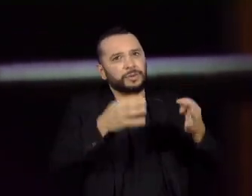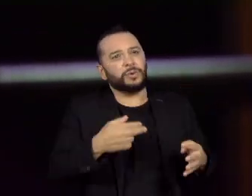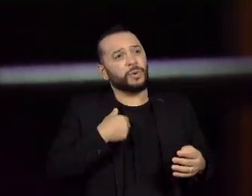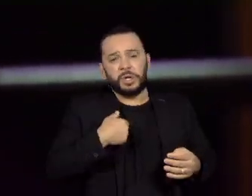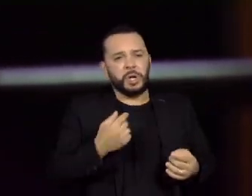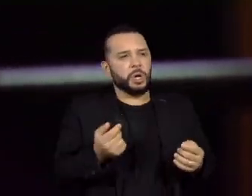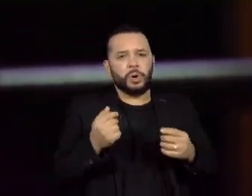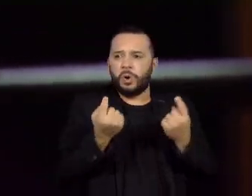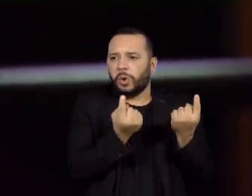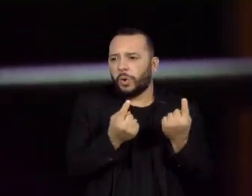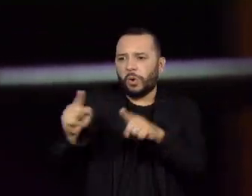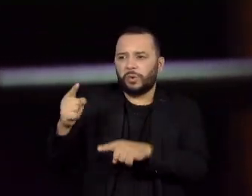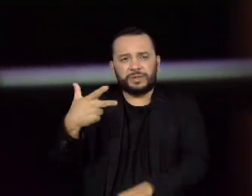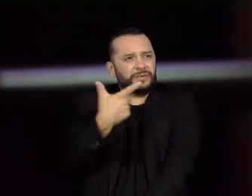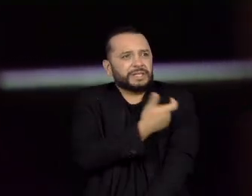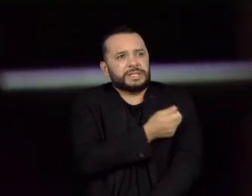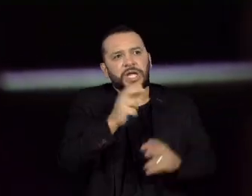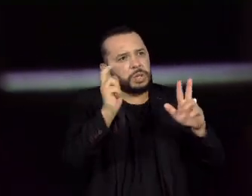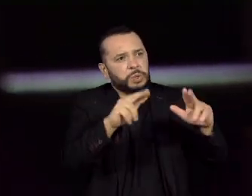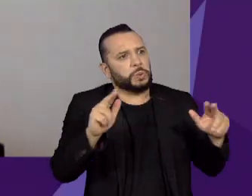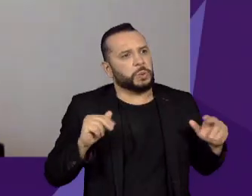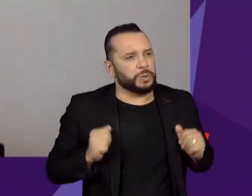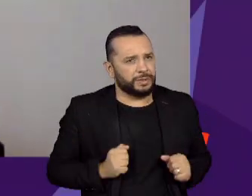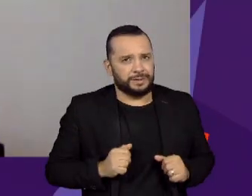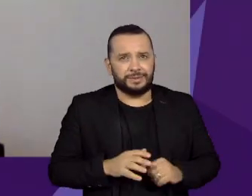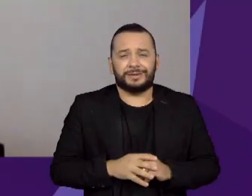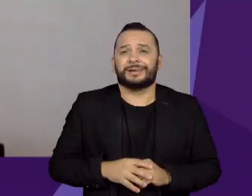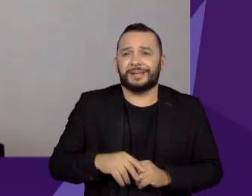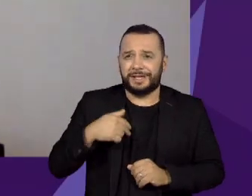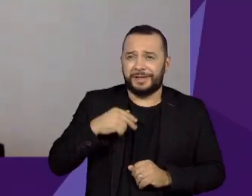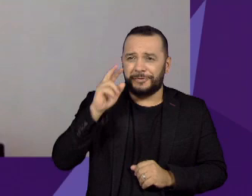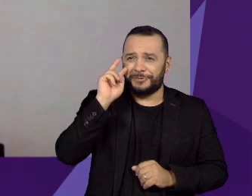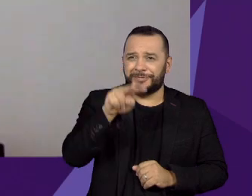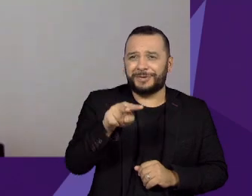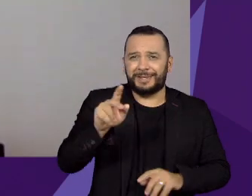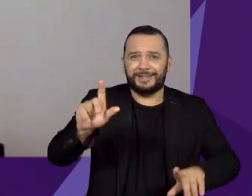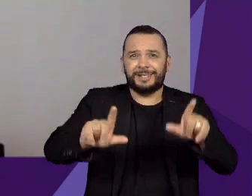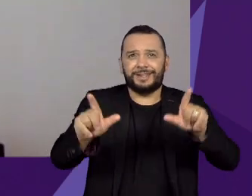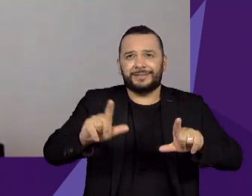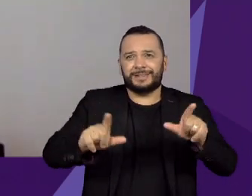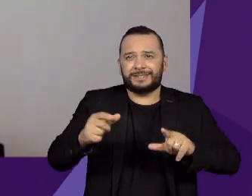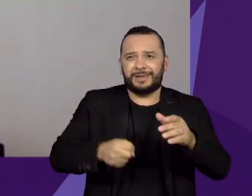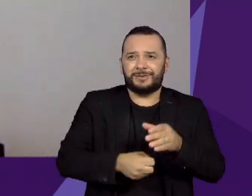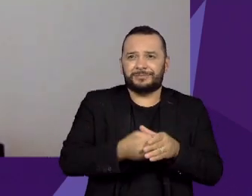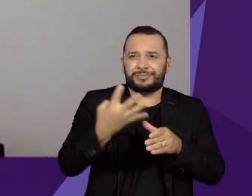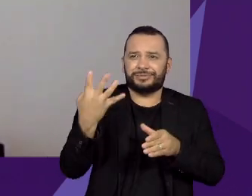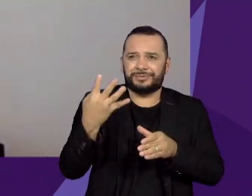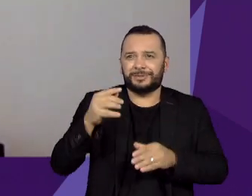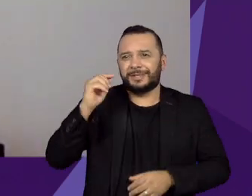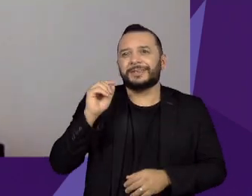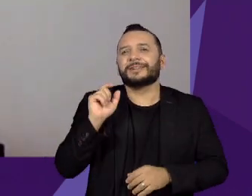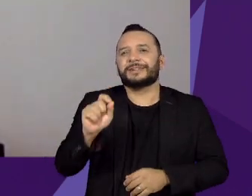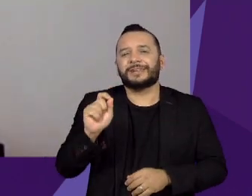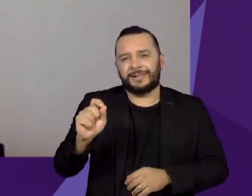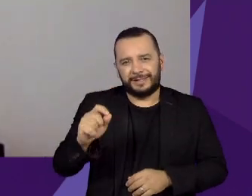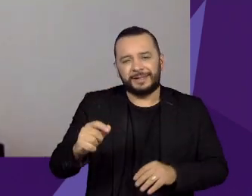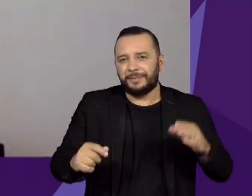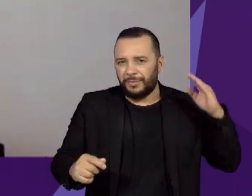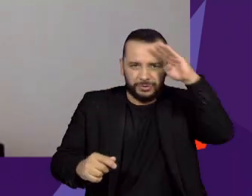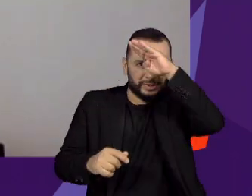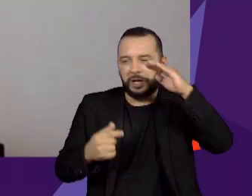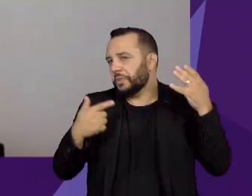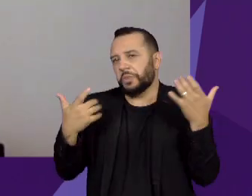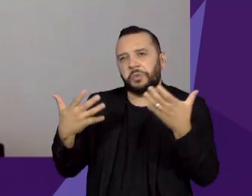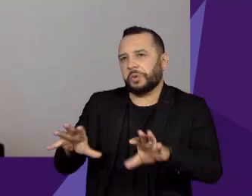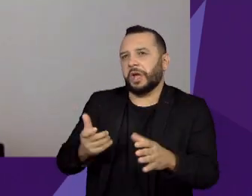vacina. Ele não foi mesmo? Eu assisti na televisão várias vezes, eu já não era mais ministro, o presidente falando que não ia comprar